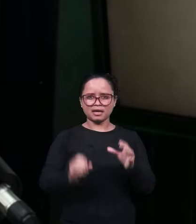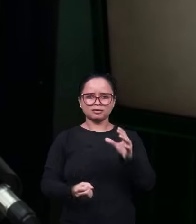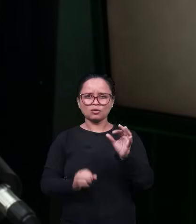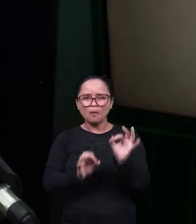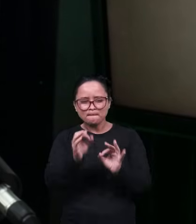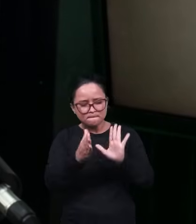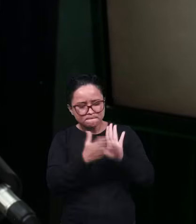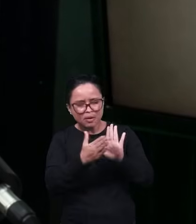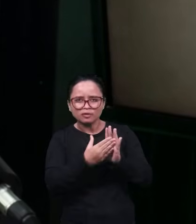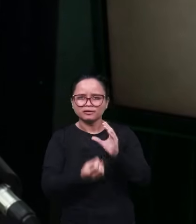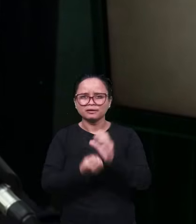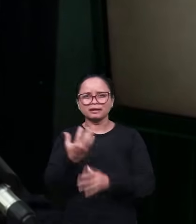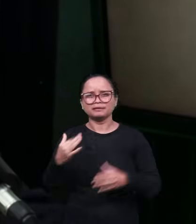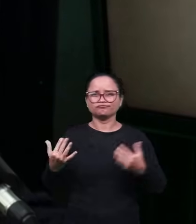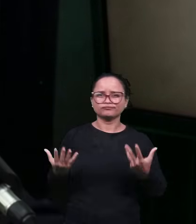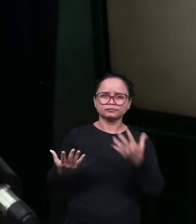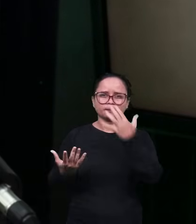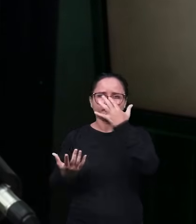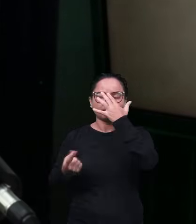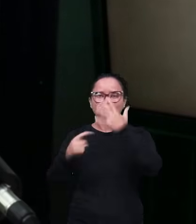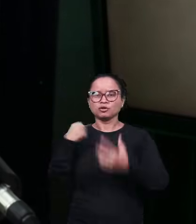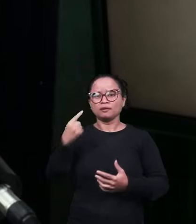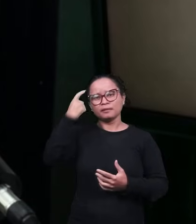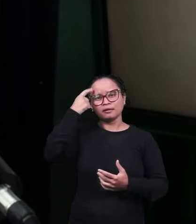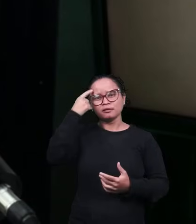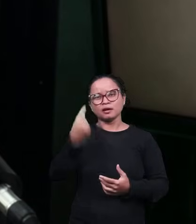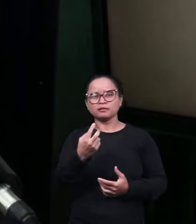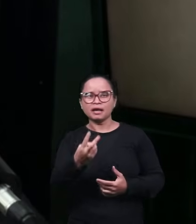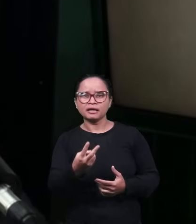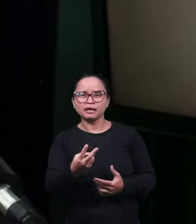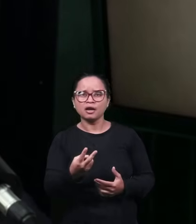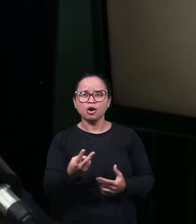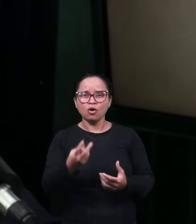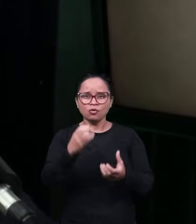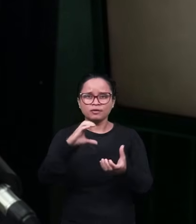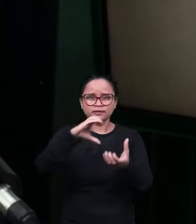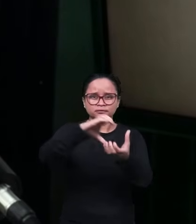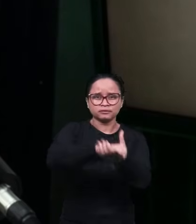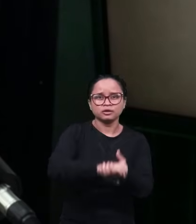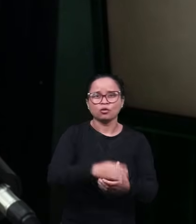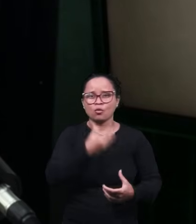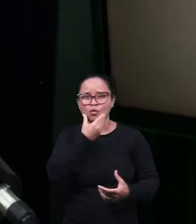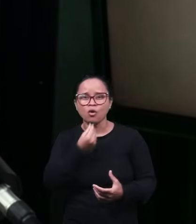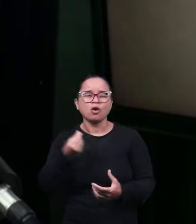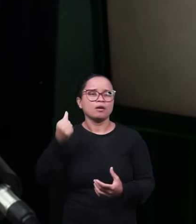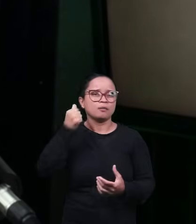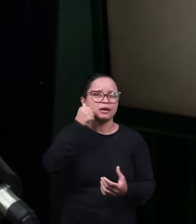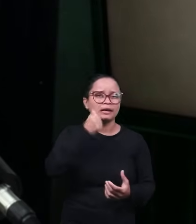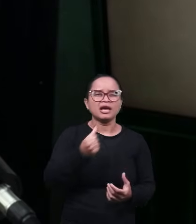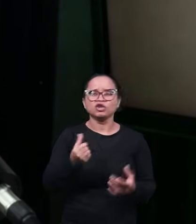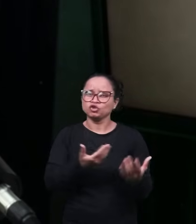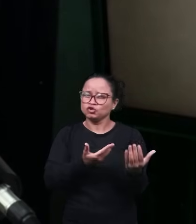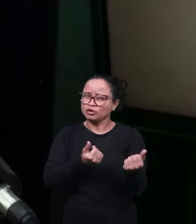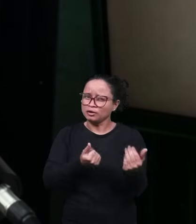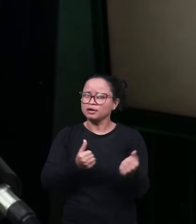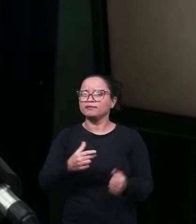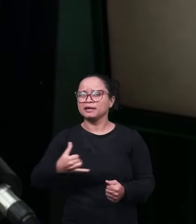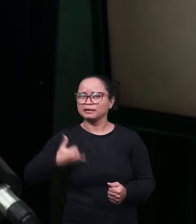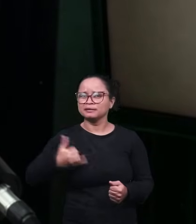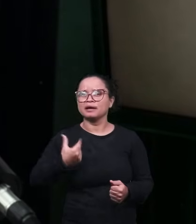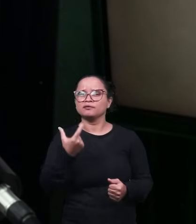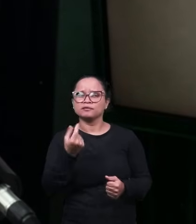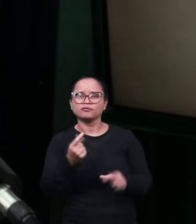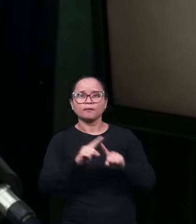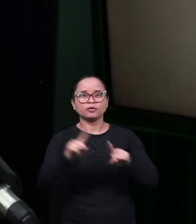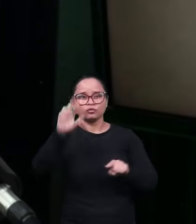criar uma grande nação, nós íamos pegar um casal recém-casado, de 20, jovem, de 20 e poucos anos, mas o Senhor ele não age na temporalidade